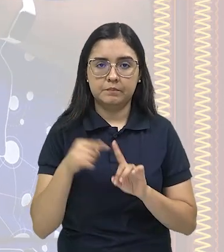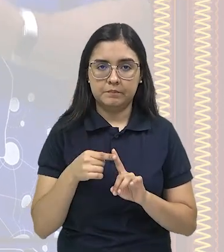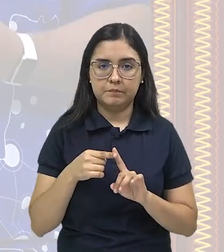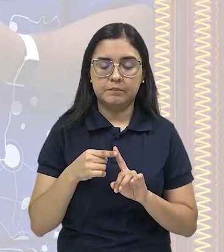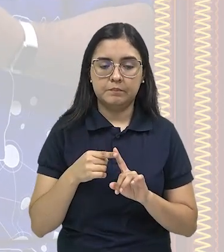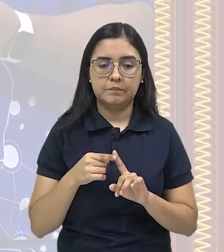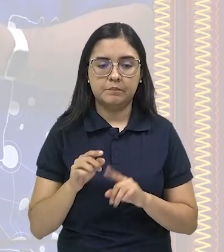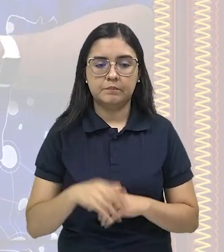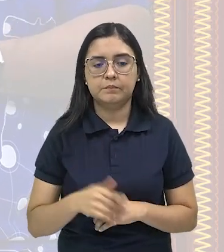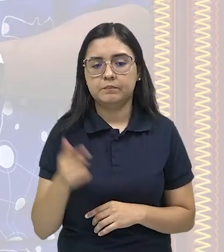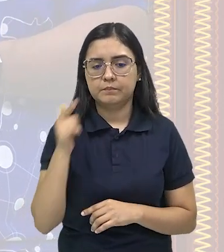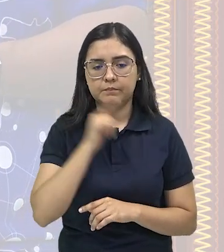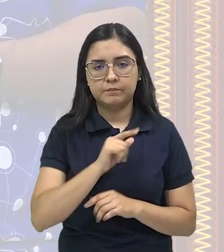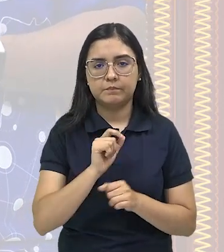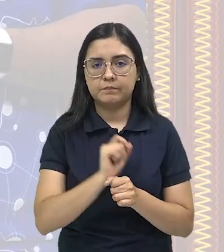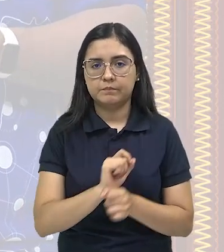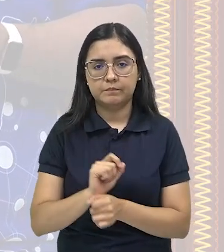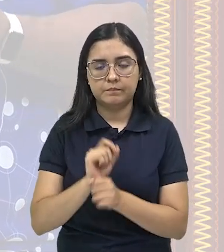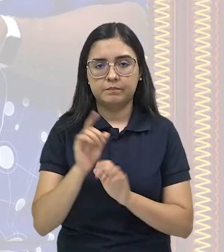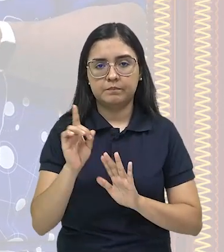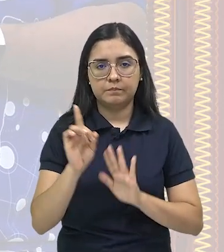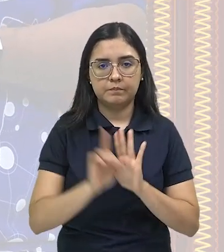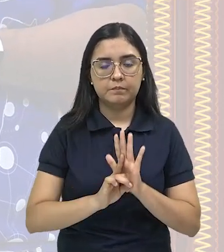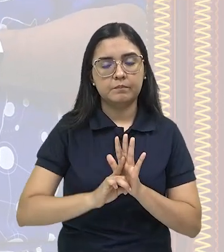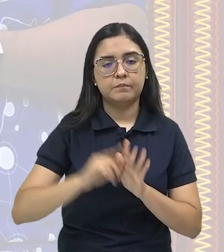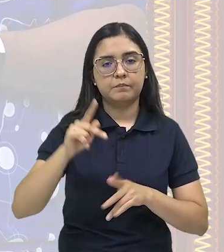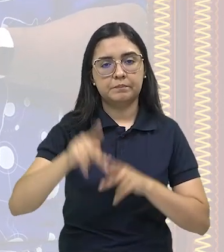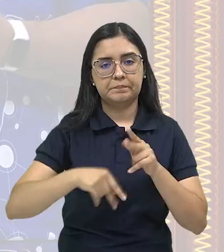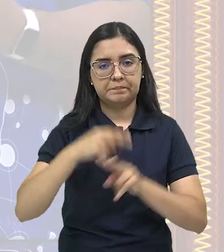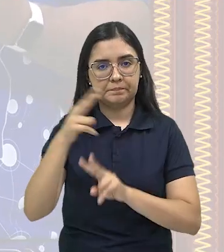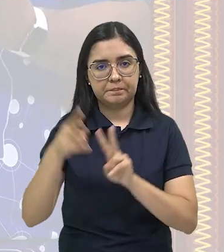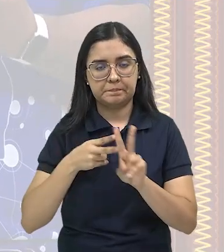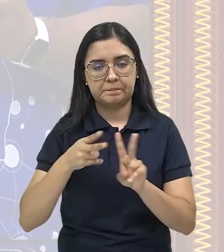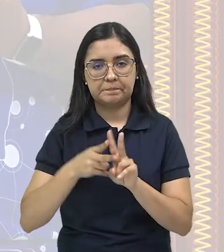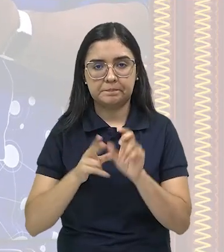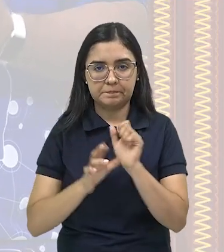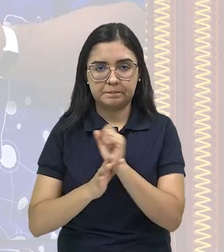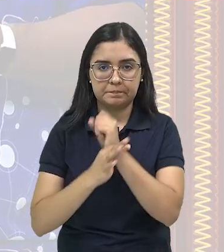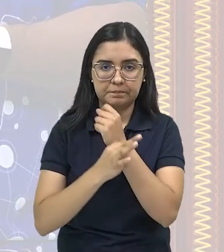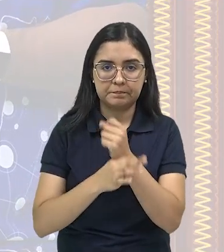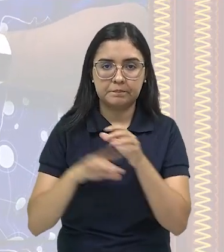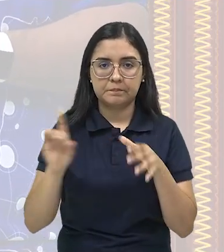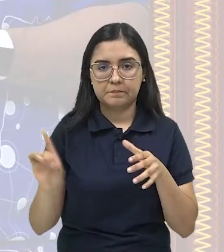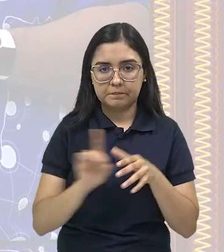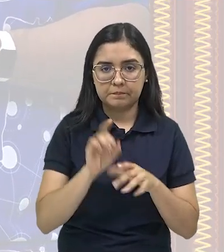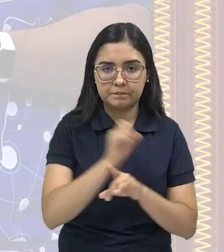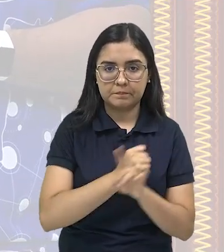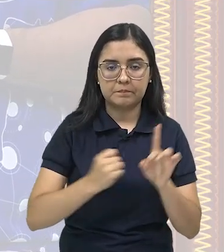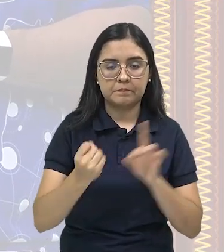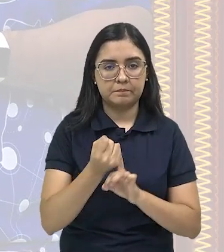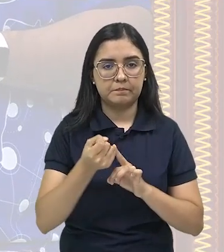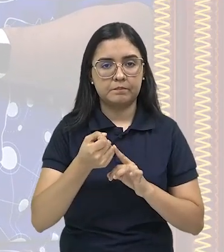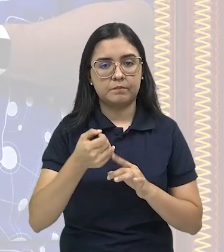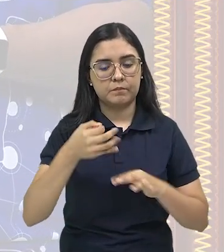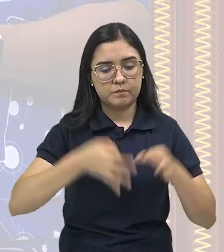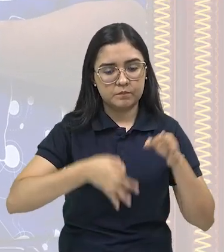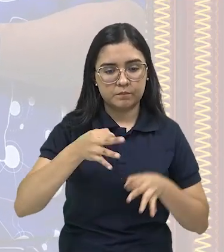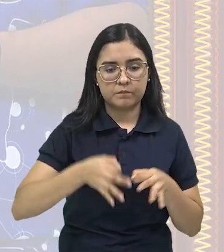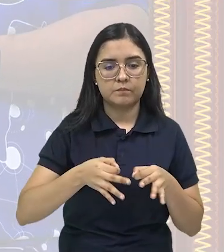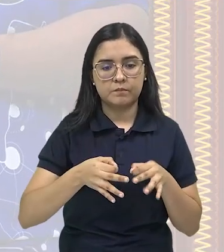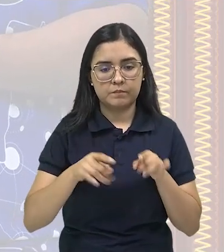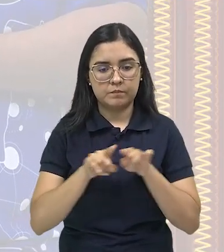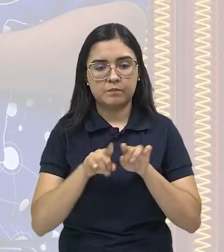não conseguiram proteger os direitos dos povos indígenas e garantir sua integração à sociedade de forma justa